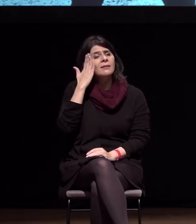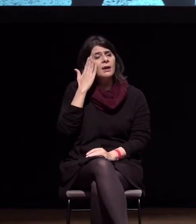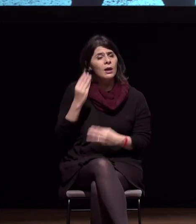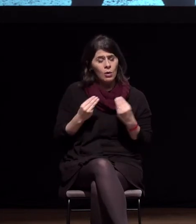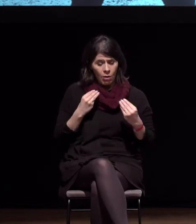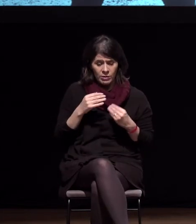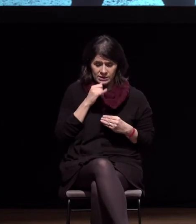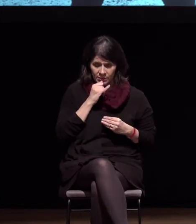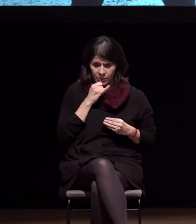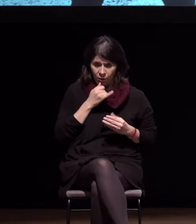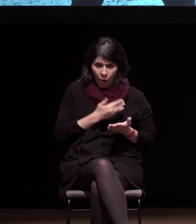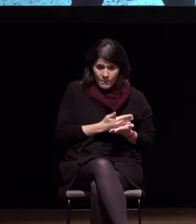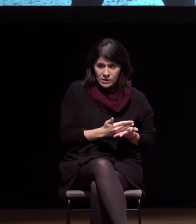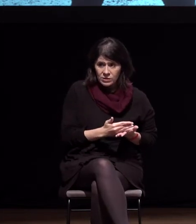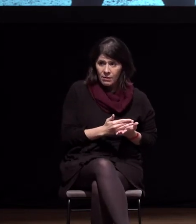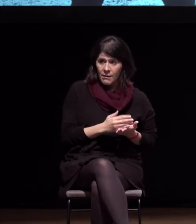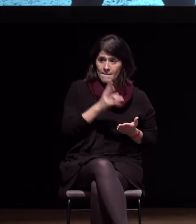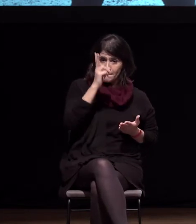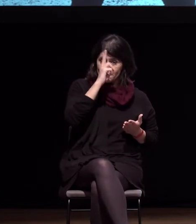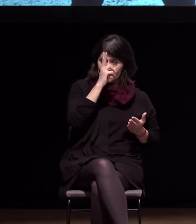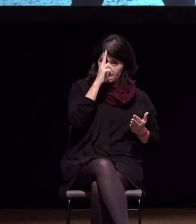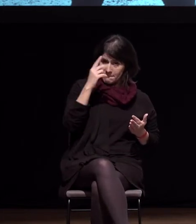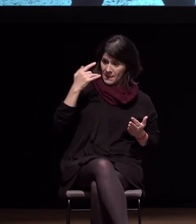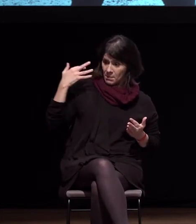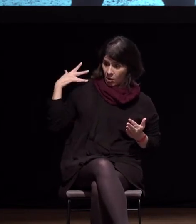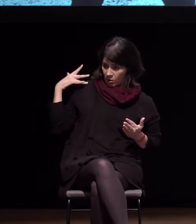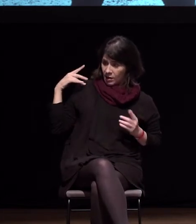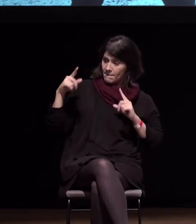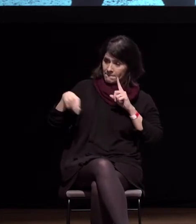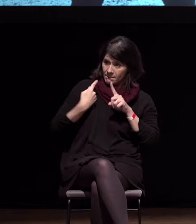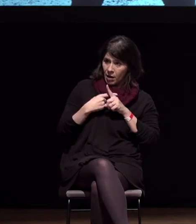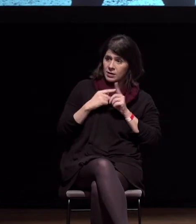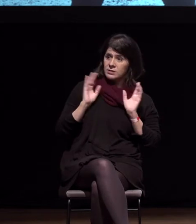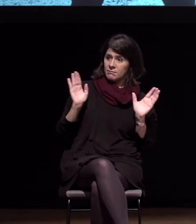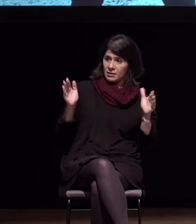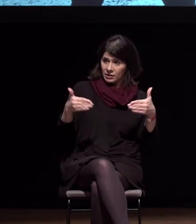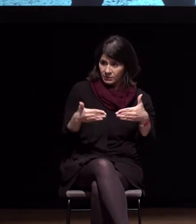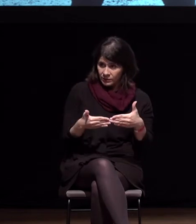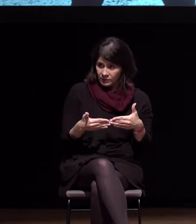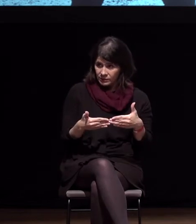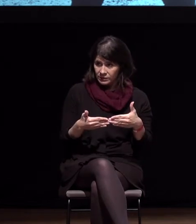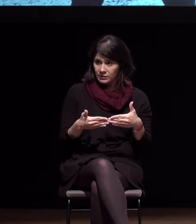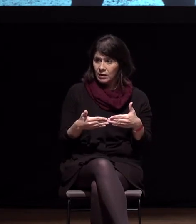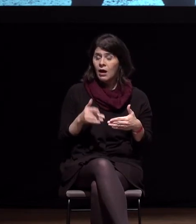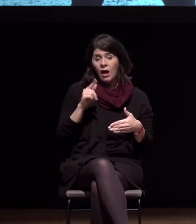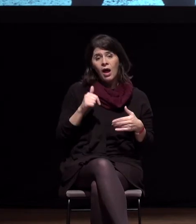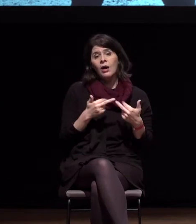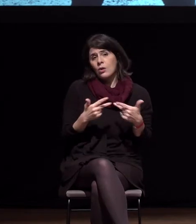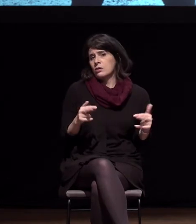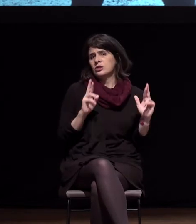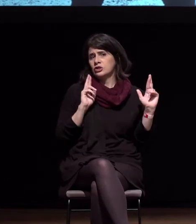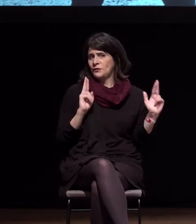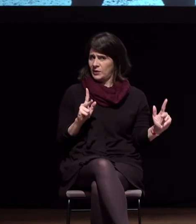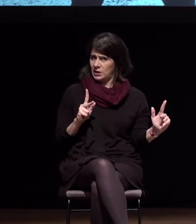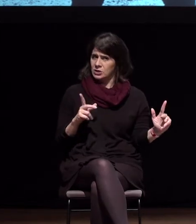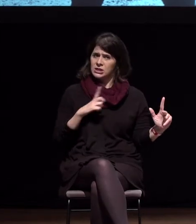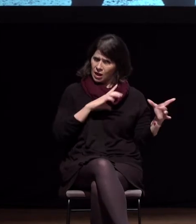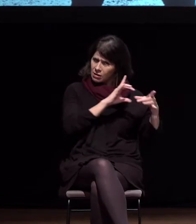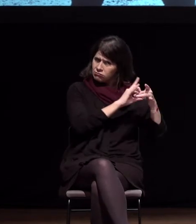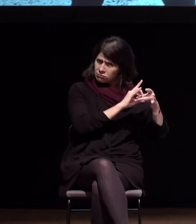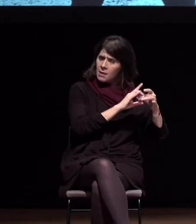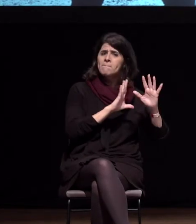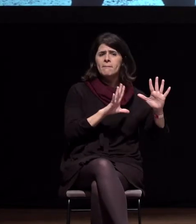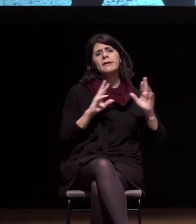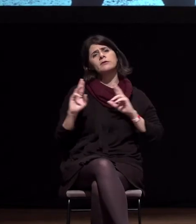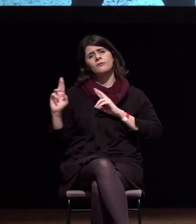do patrimônio, para ligar, porque são coisas diferentes. Né? Necessariamente, elas estão mais ou menos ligadas, mas são diferentes.